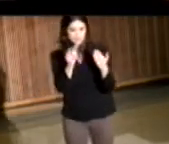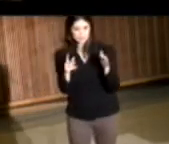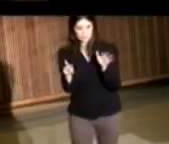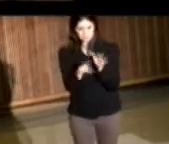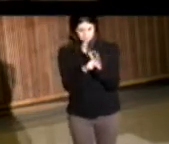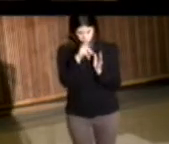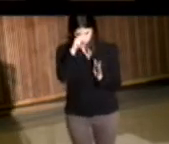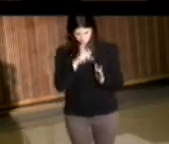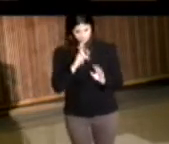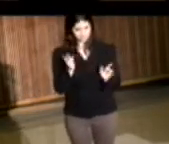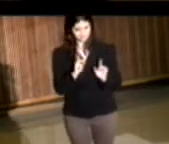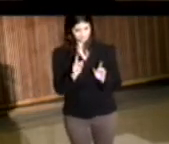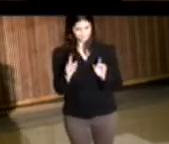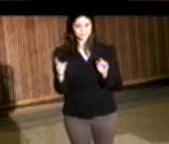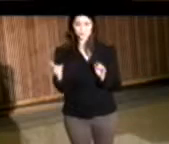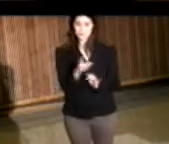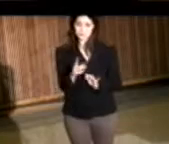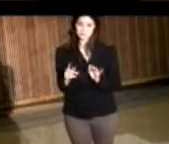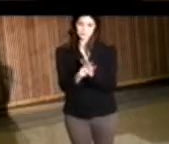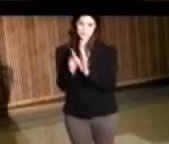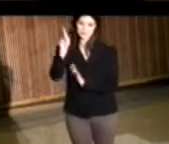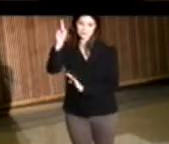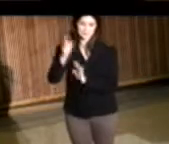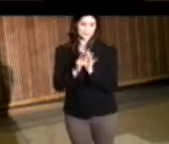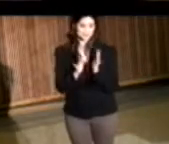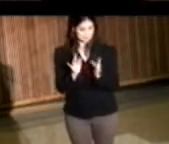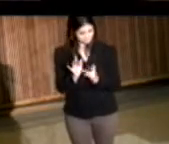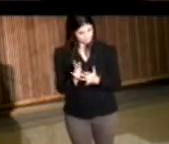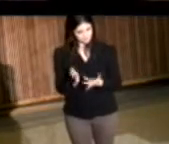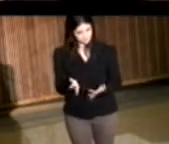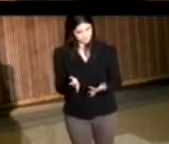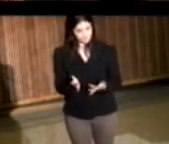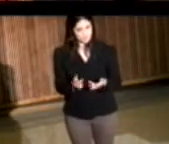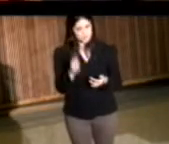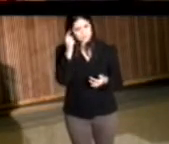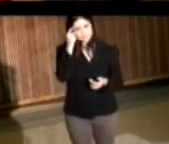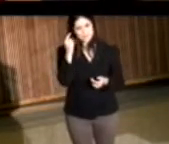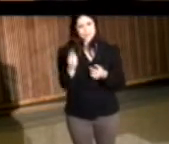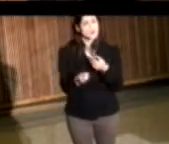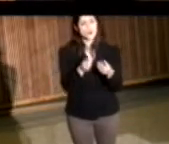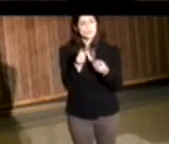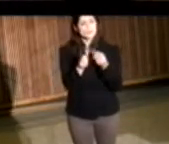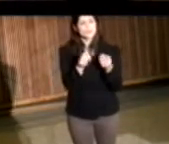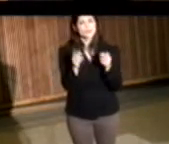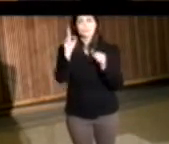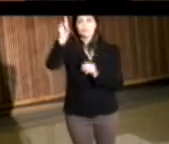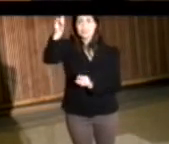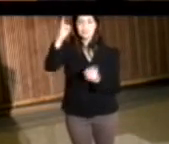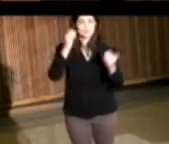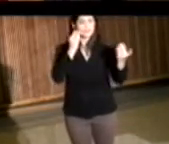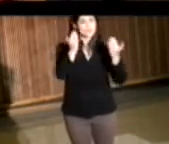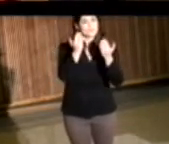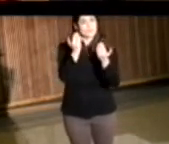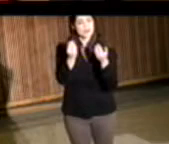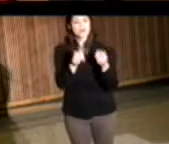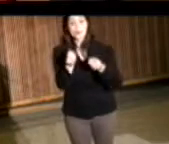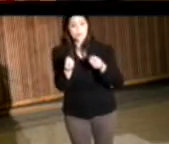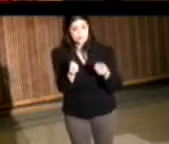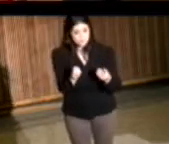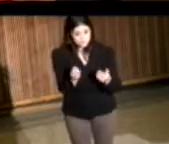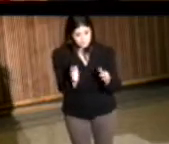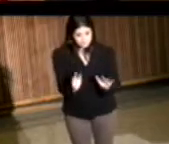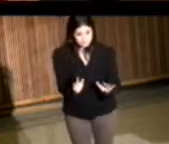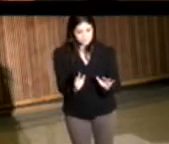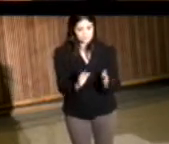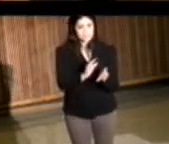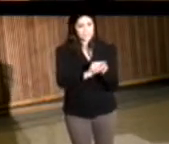novo critério para fazer juízo de valor. Qual é o critério? Esse critério